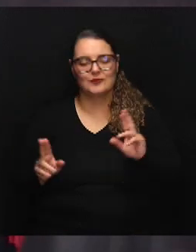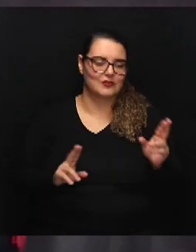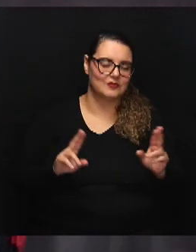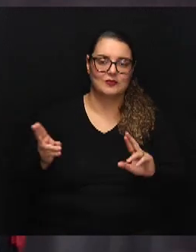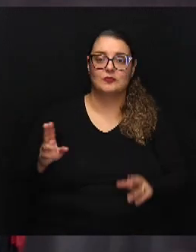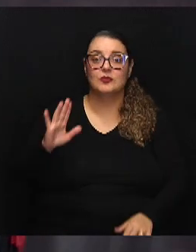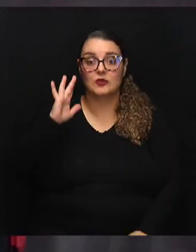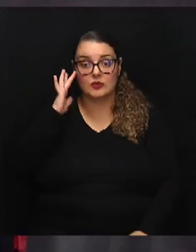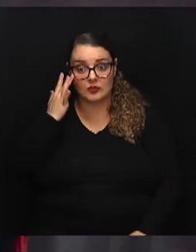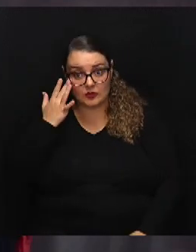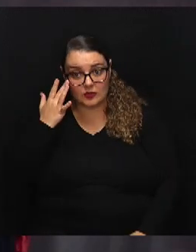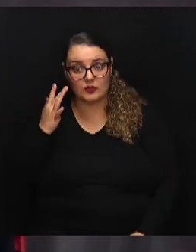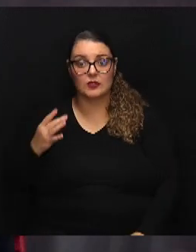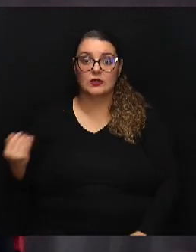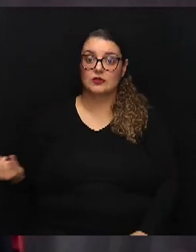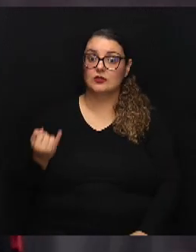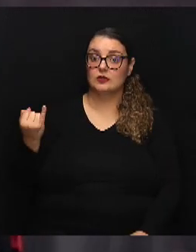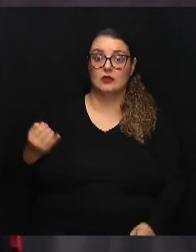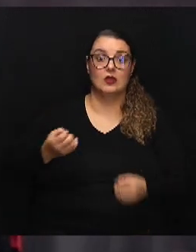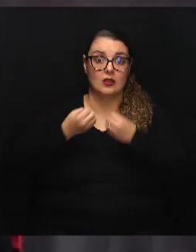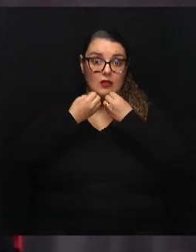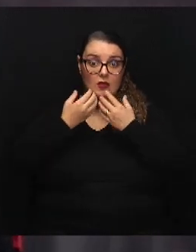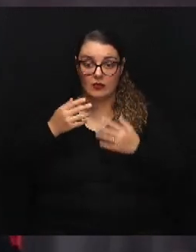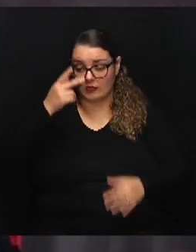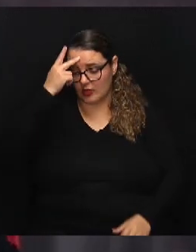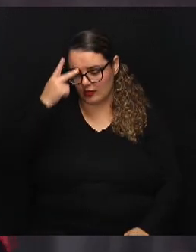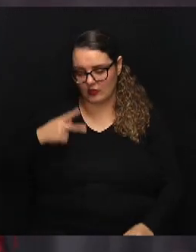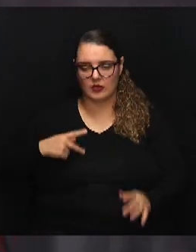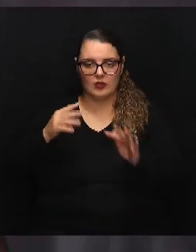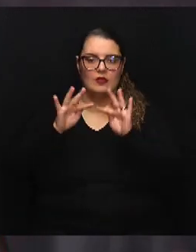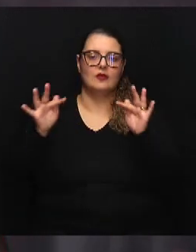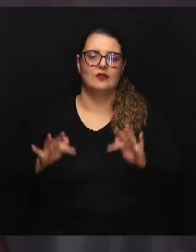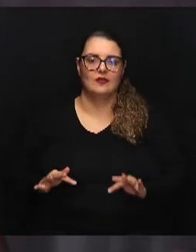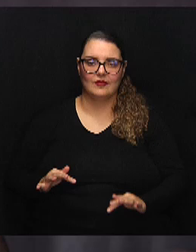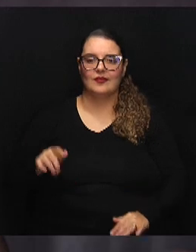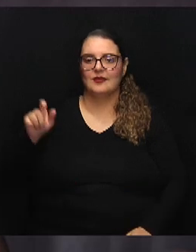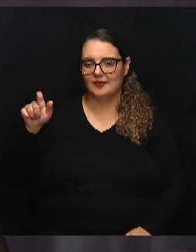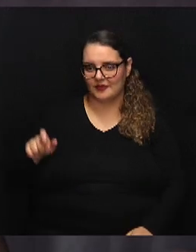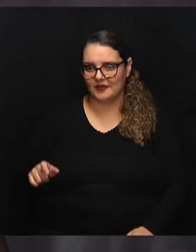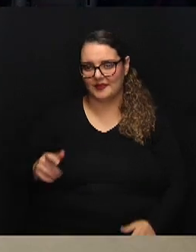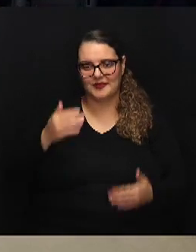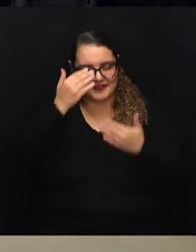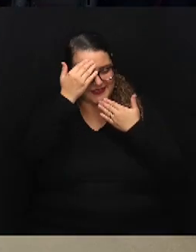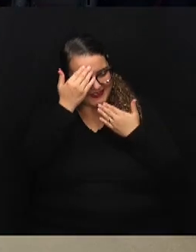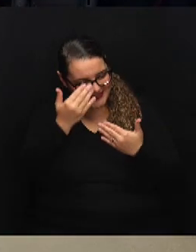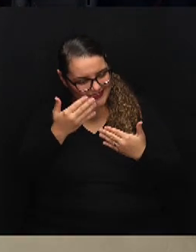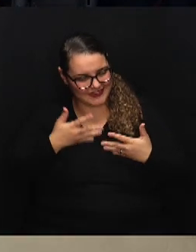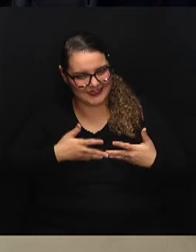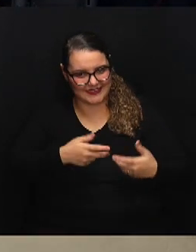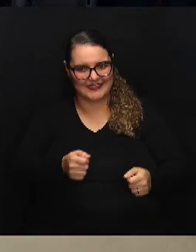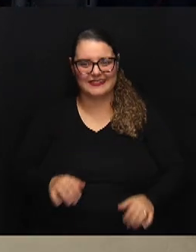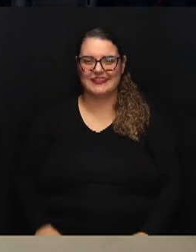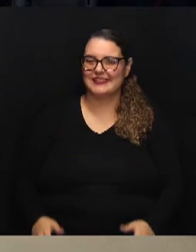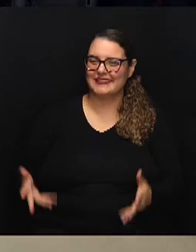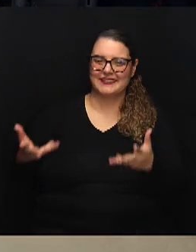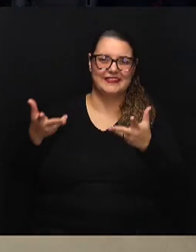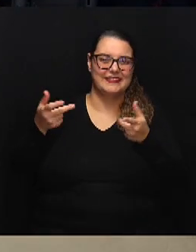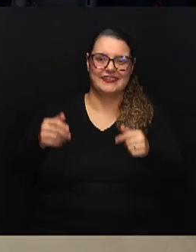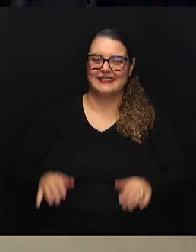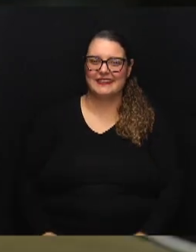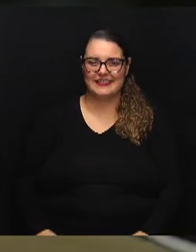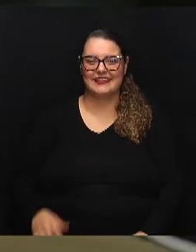mas o importante é ser feliz, o importante é estar bem com você mesmo e estar bem com essa pessoa. Muito obrigada pela Maravilhosa, maravilhosa, a gente